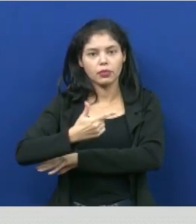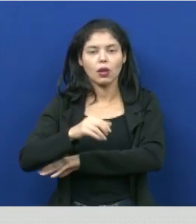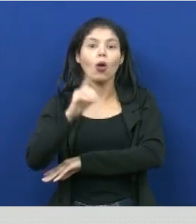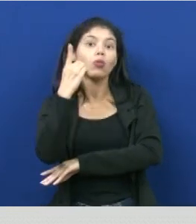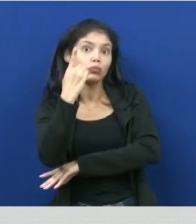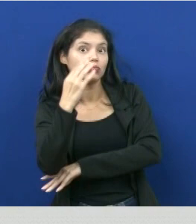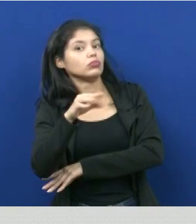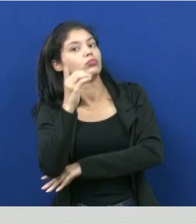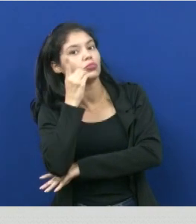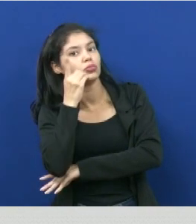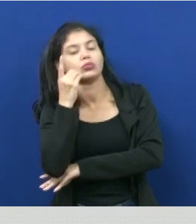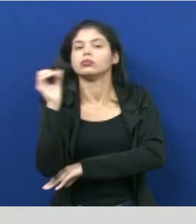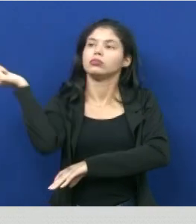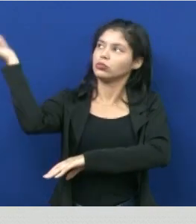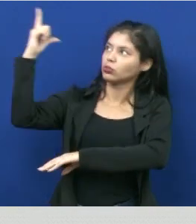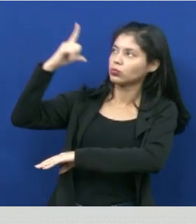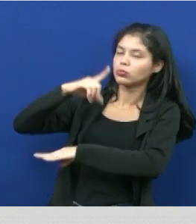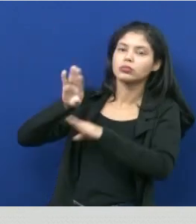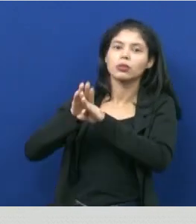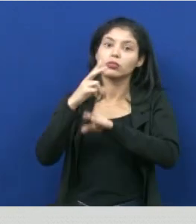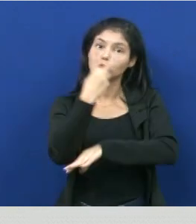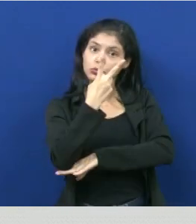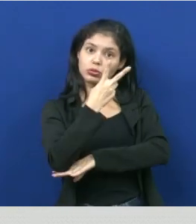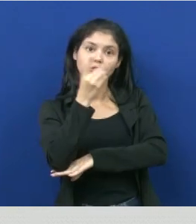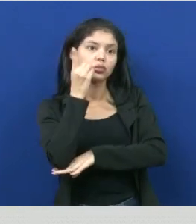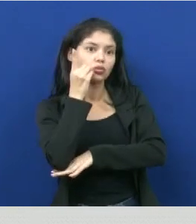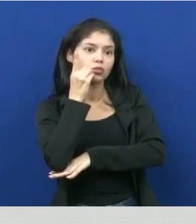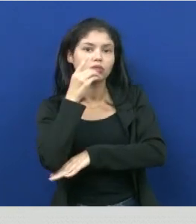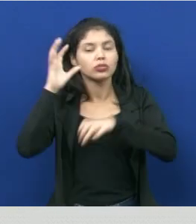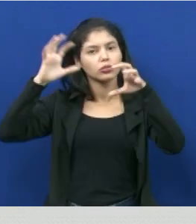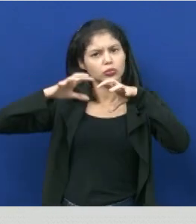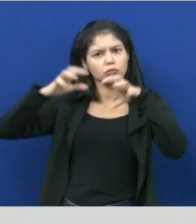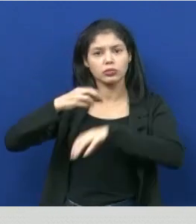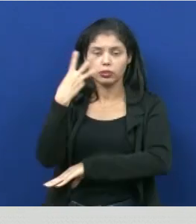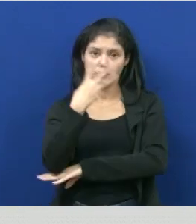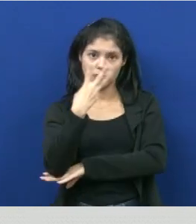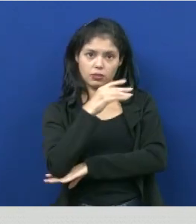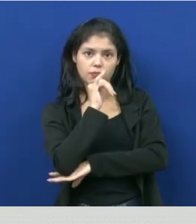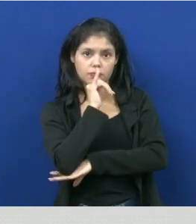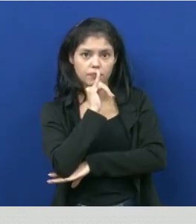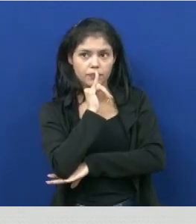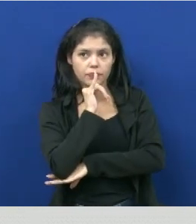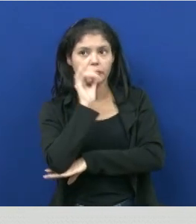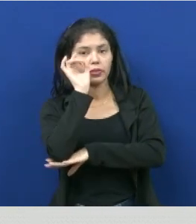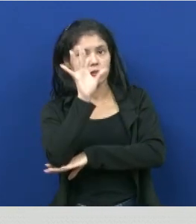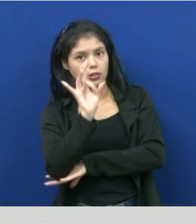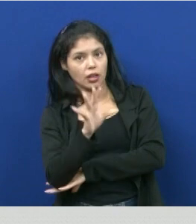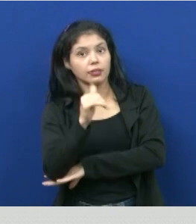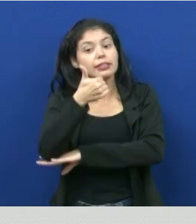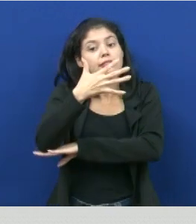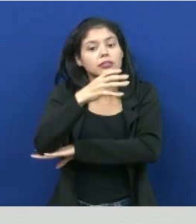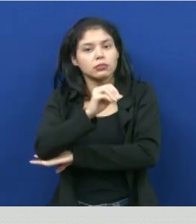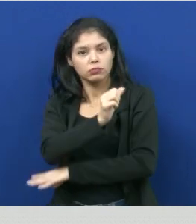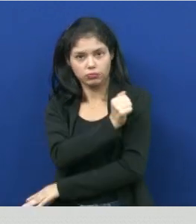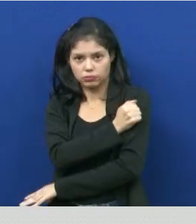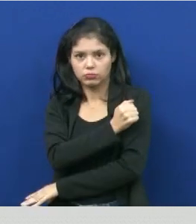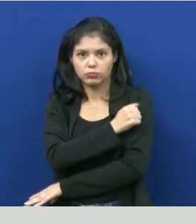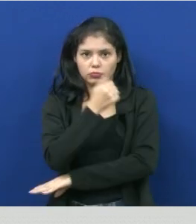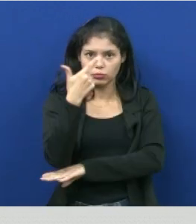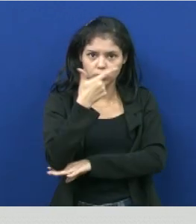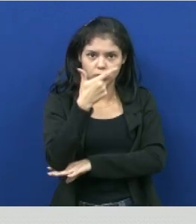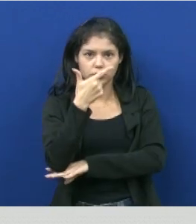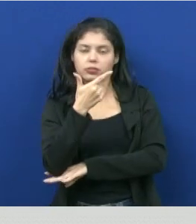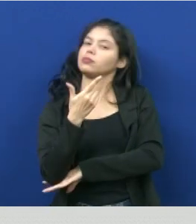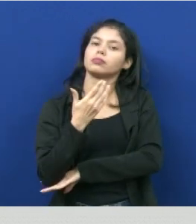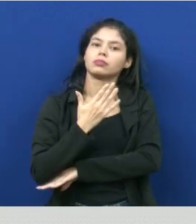dia de sol está para 2 dias de chuva. E o terceiro exemplo, de cada 10 alunos, 2